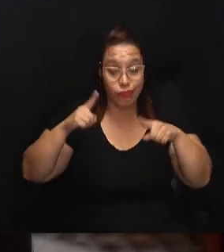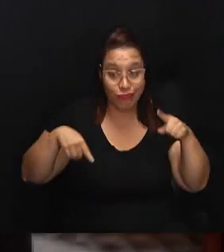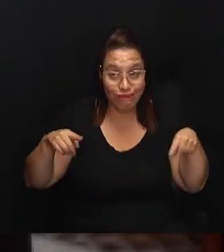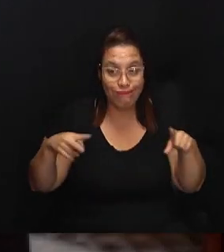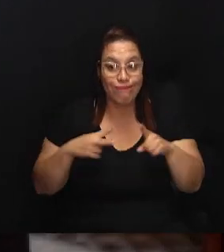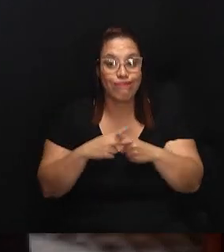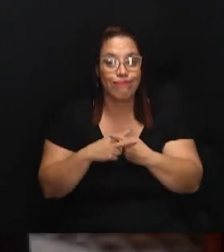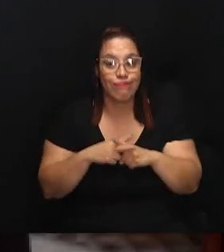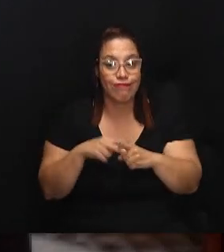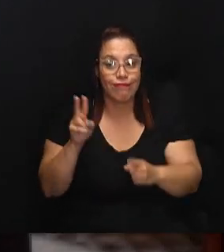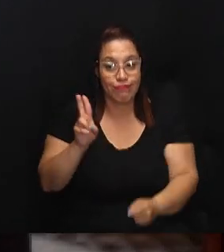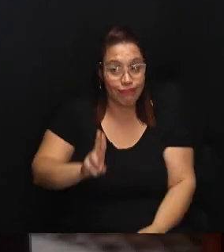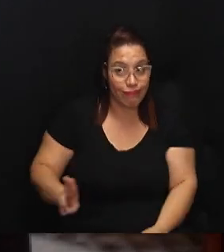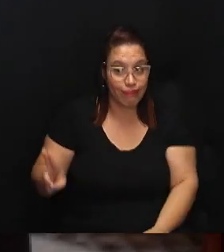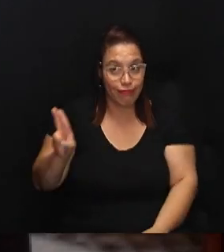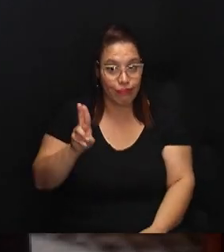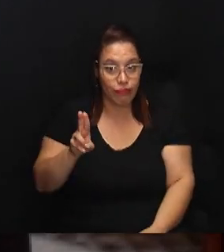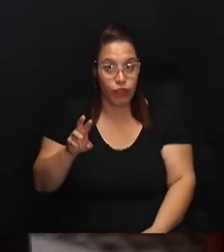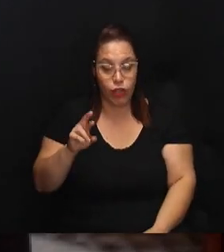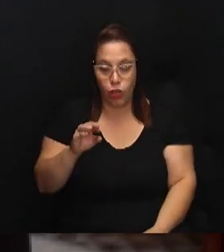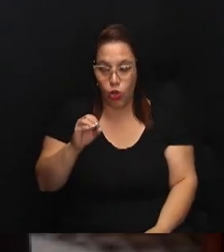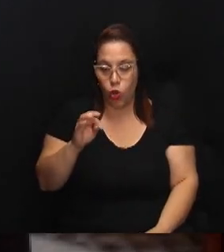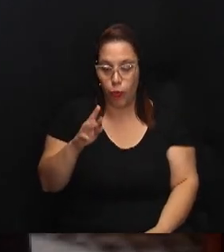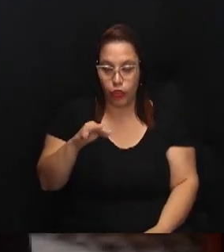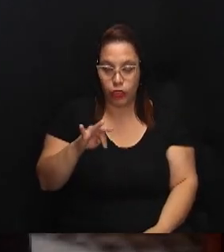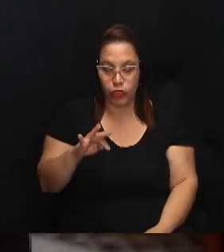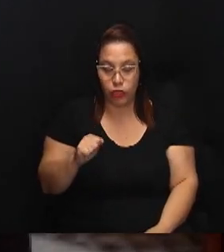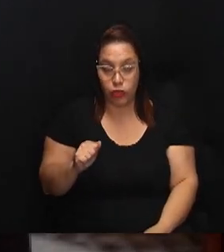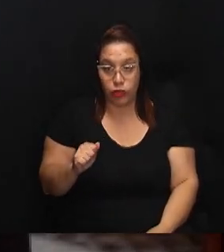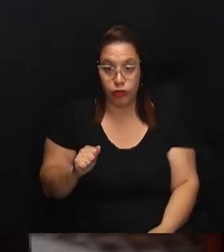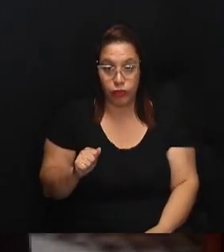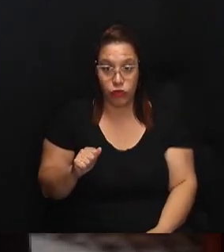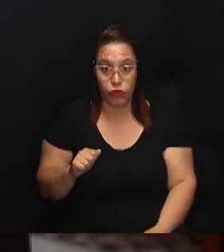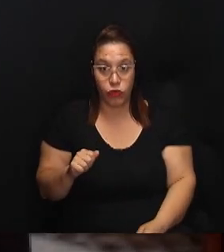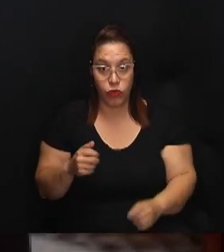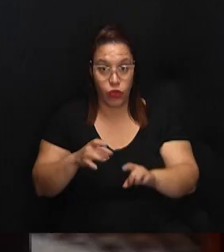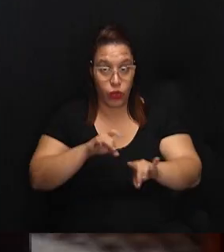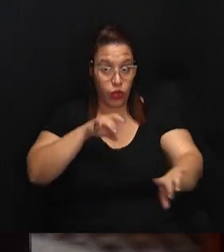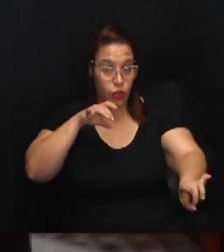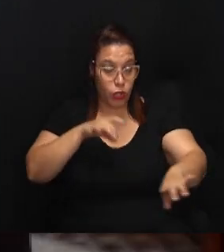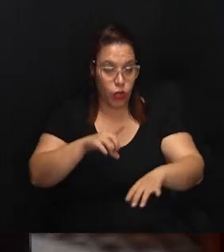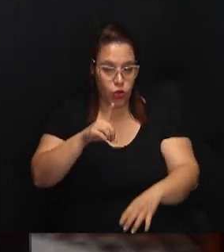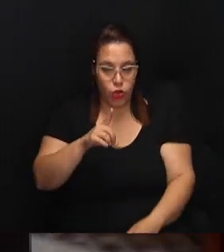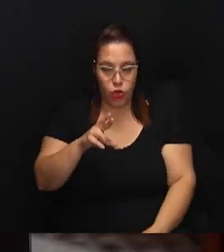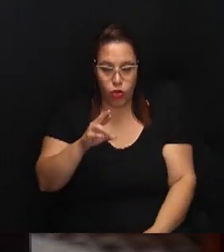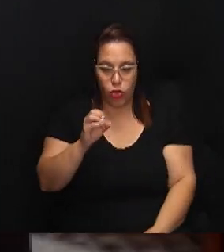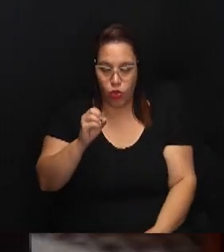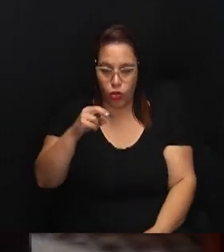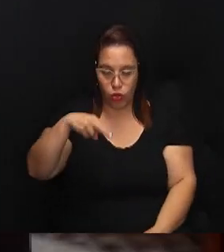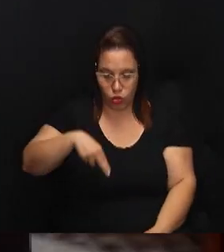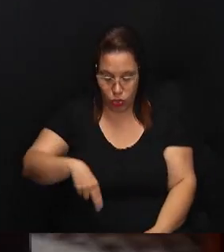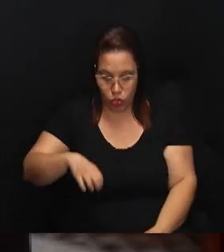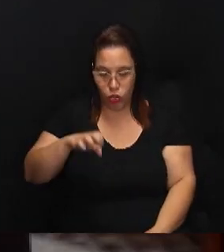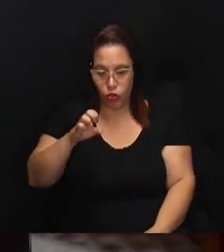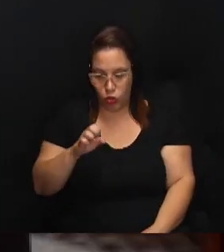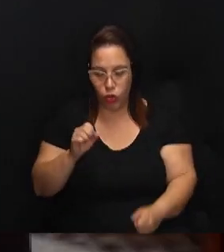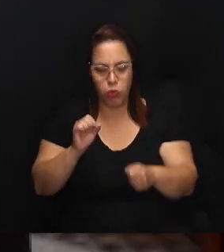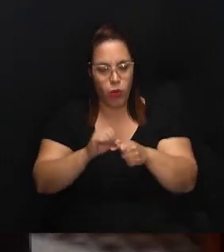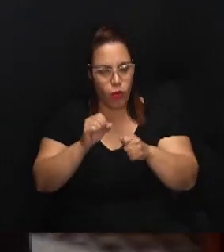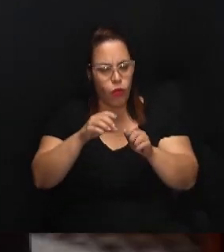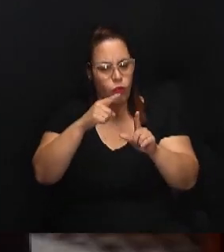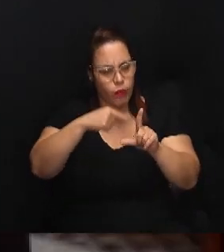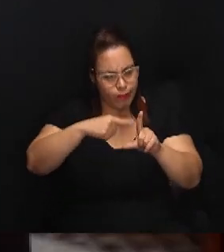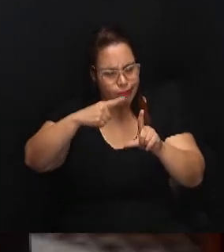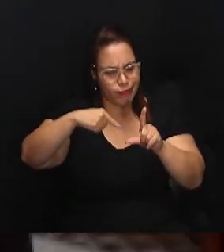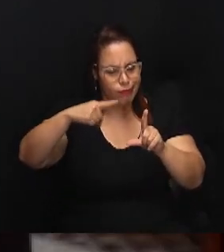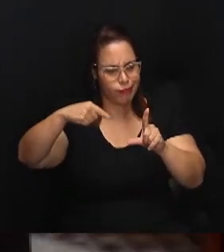uma série de ferramentas usando robótica, usando sensoramento remoto, usando drones para